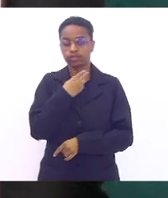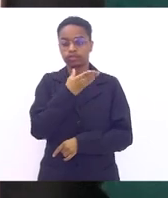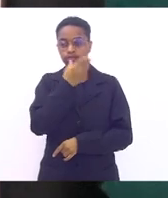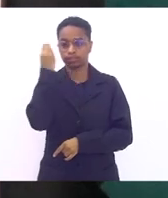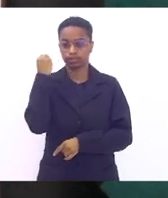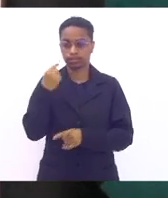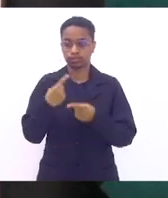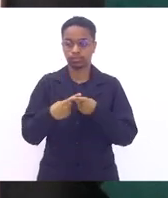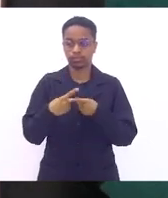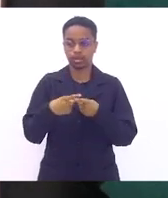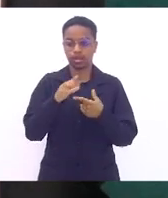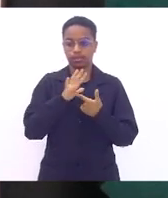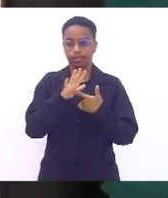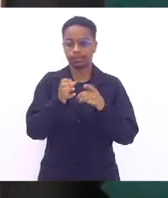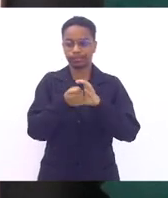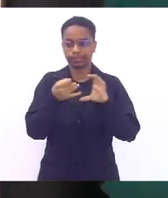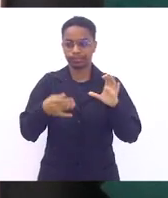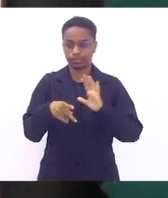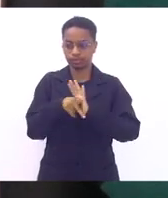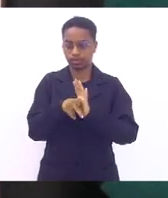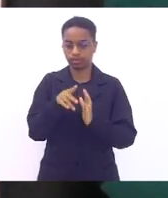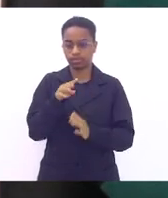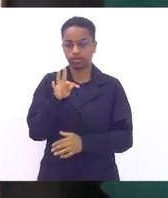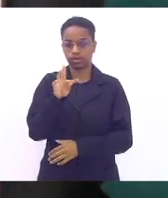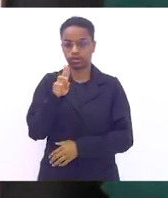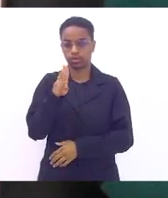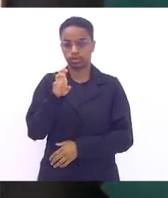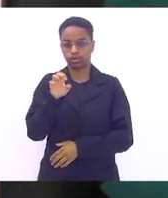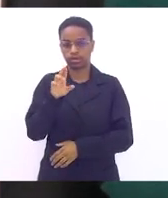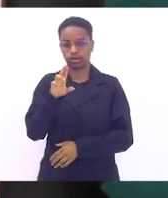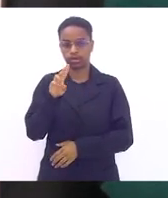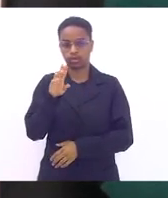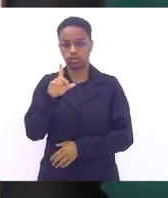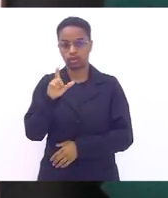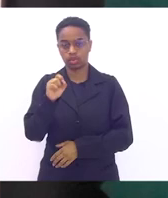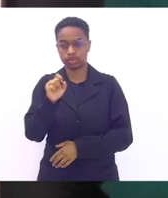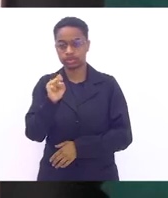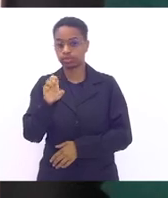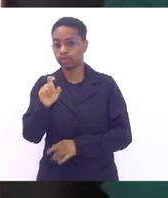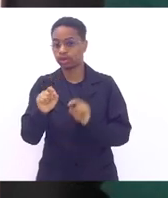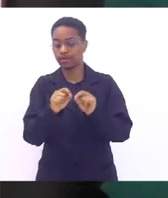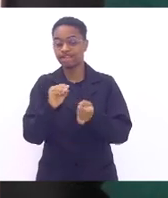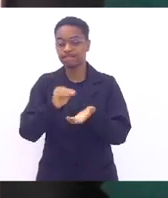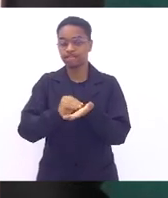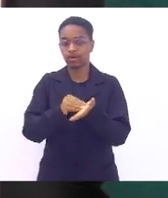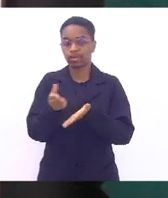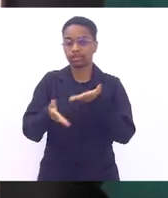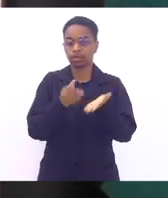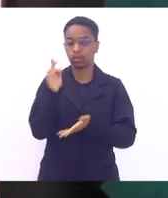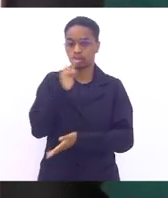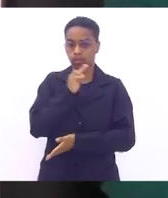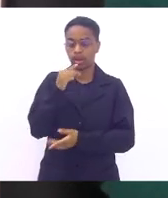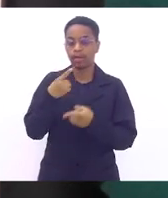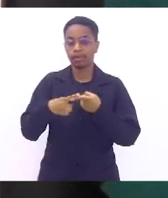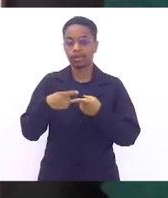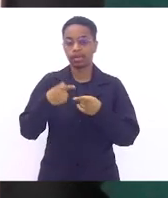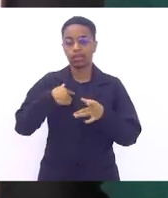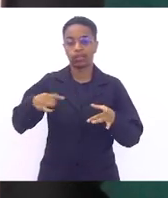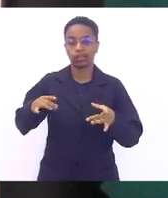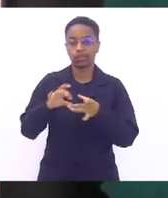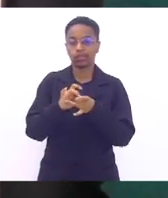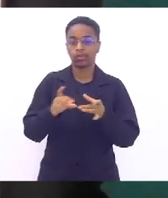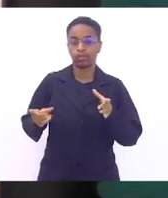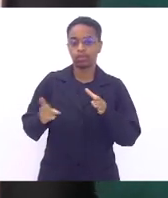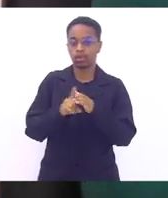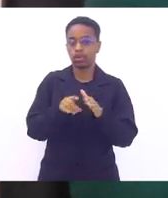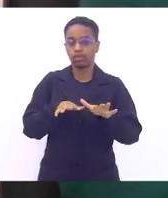O que caracteriza a tuberculose é a falta de urgência. Eu venho do movimento de AIDS e